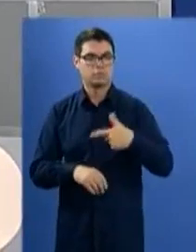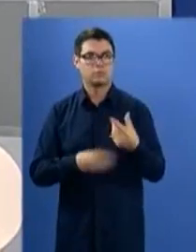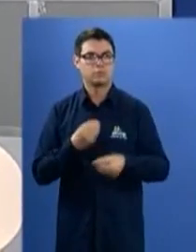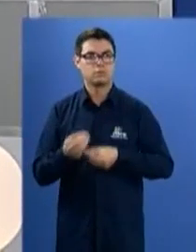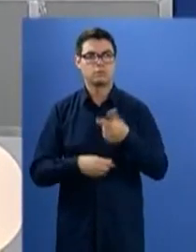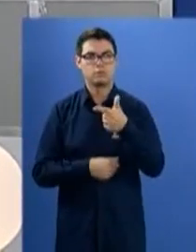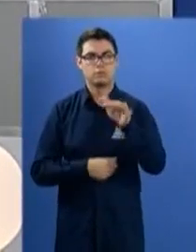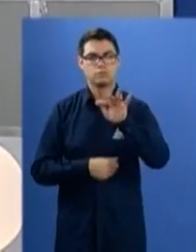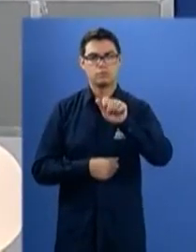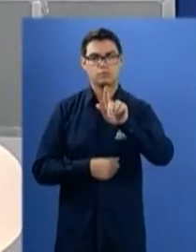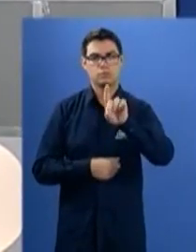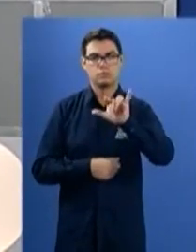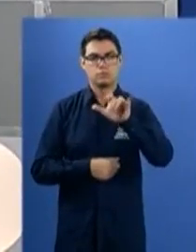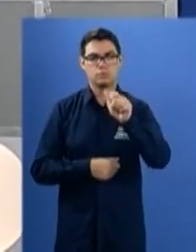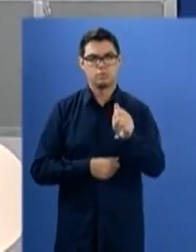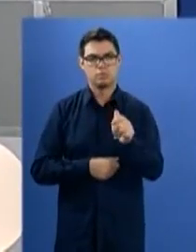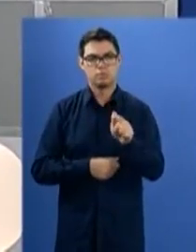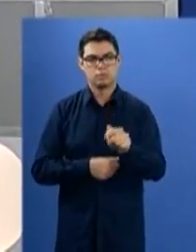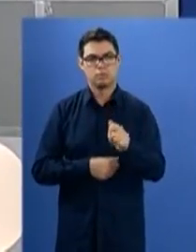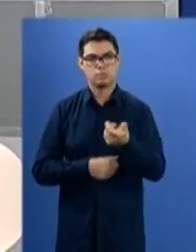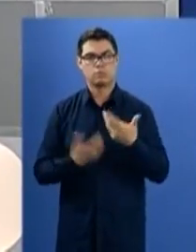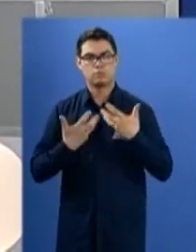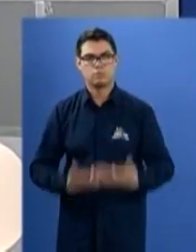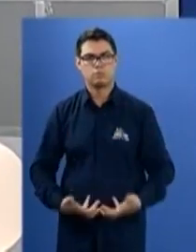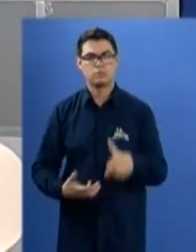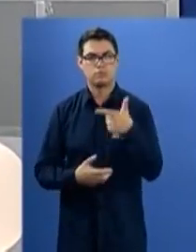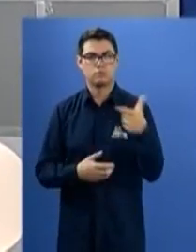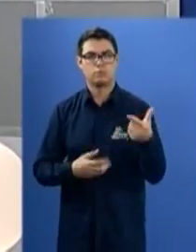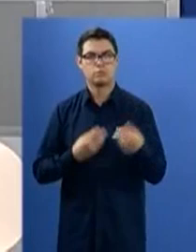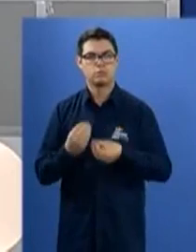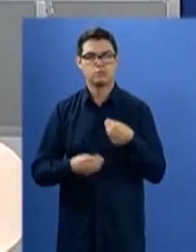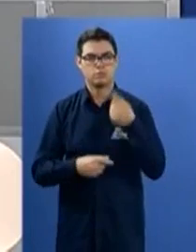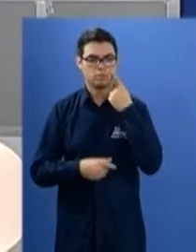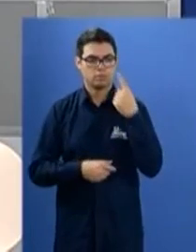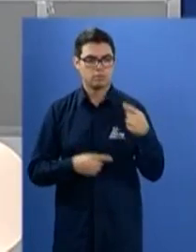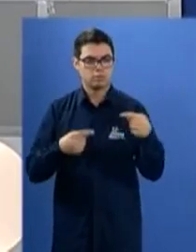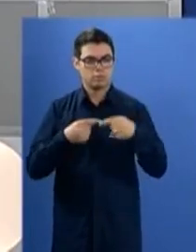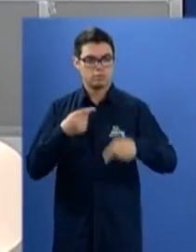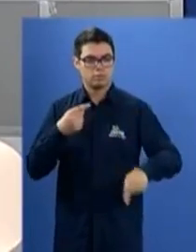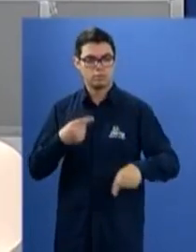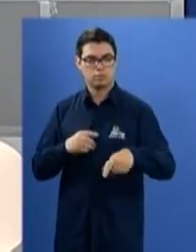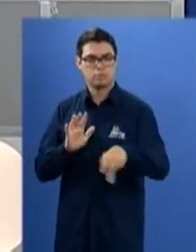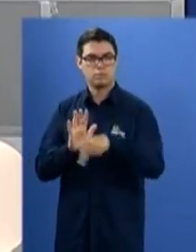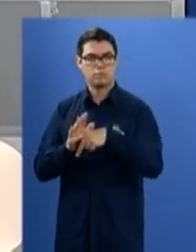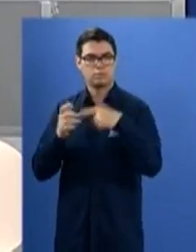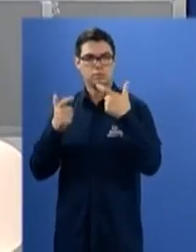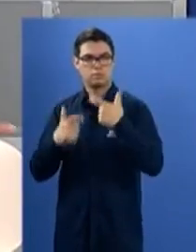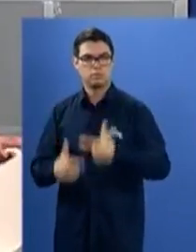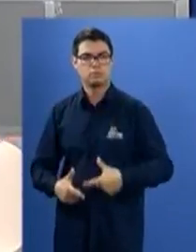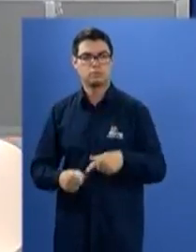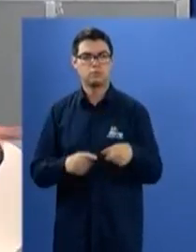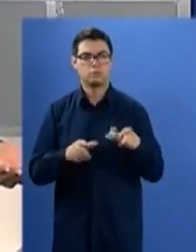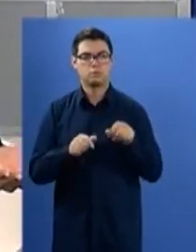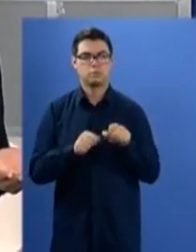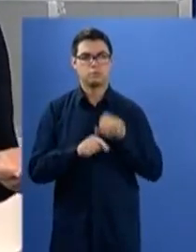fator fadiga, pois o estado fisiológico característico do ser humano não